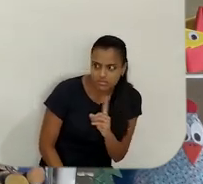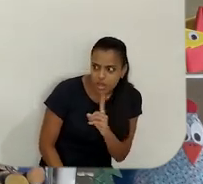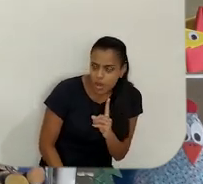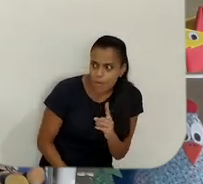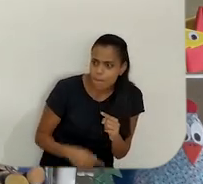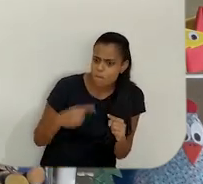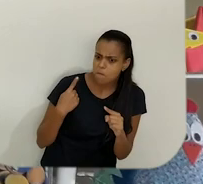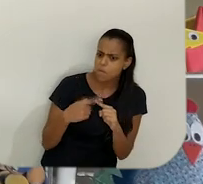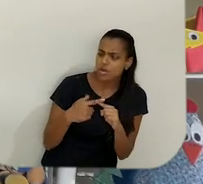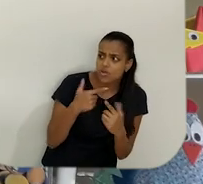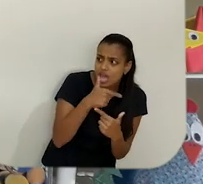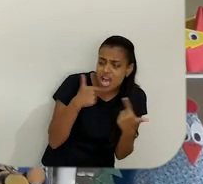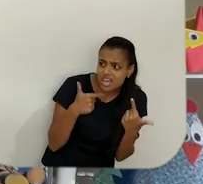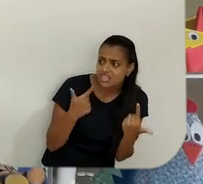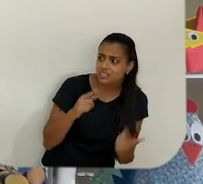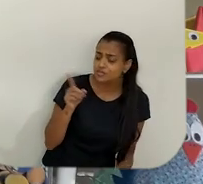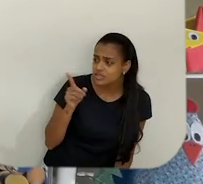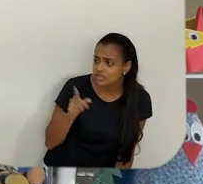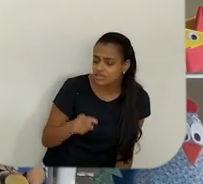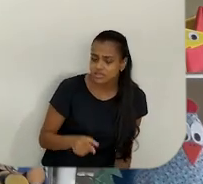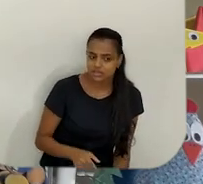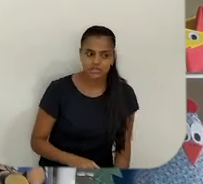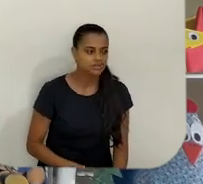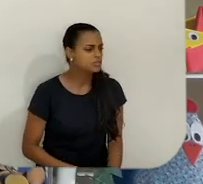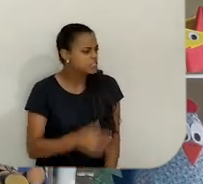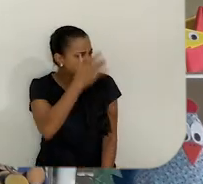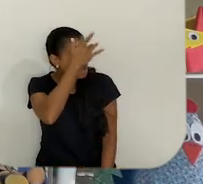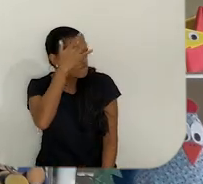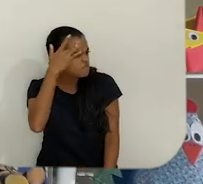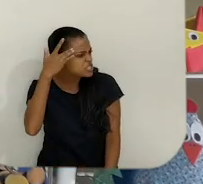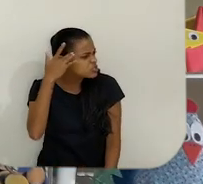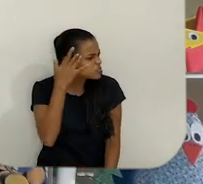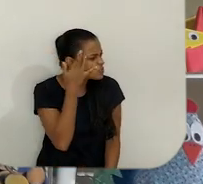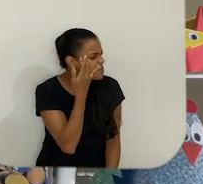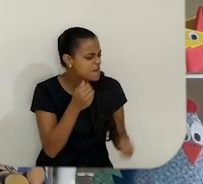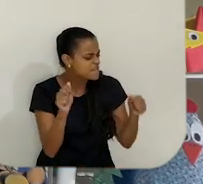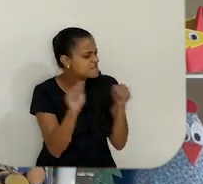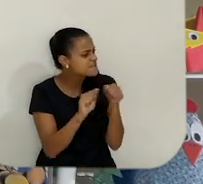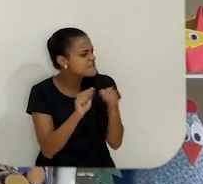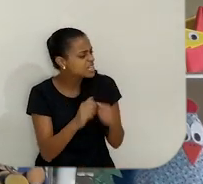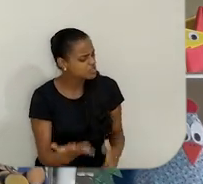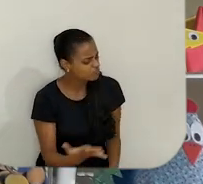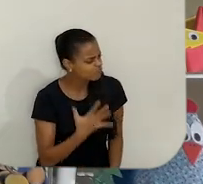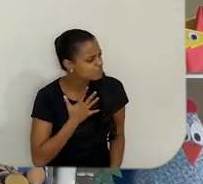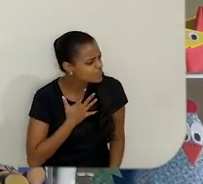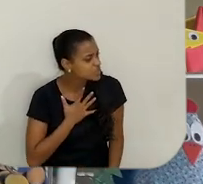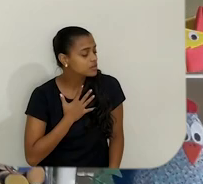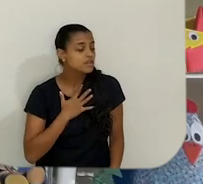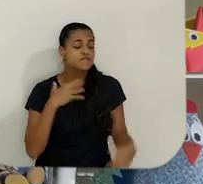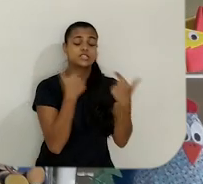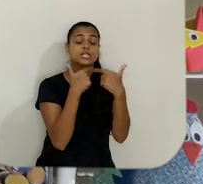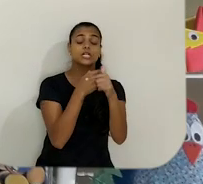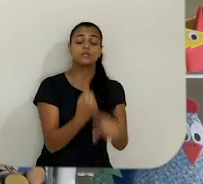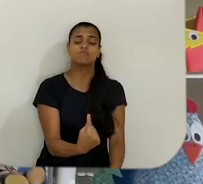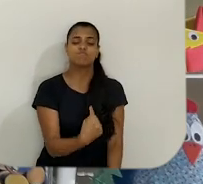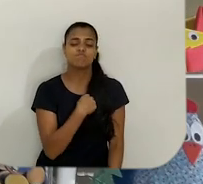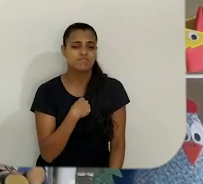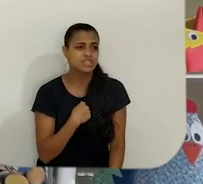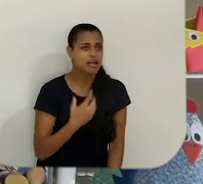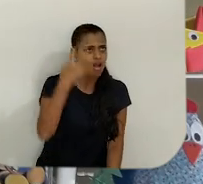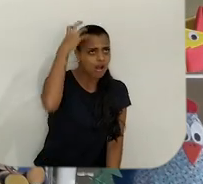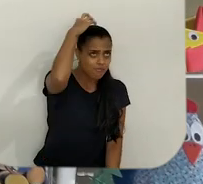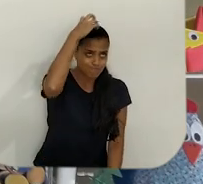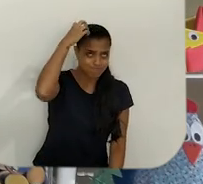não mas por que eu faria isso é o que as pessoas fazem elas riem de mim me põe